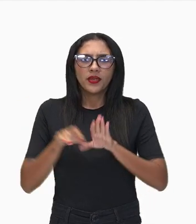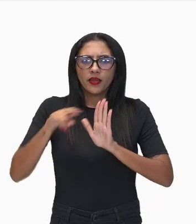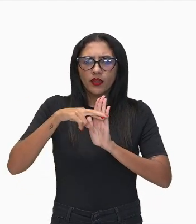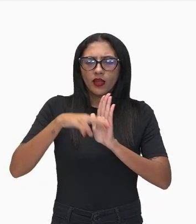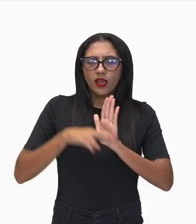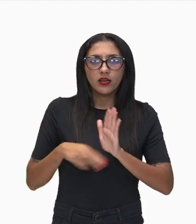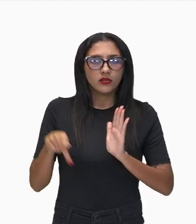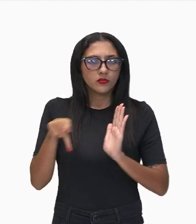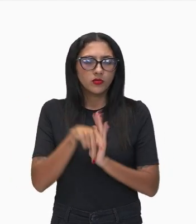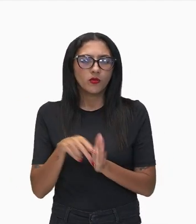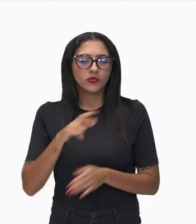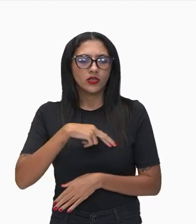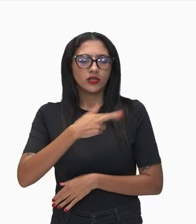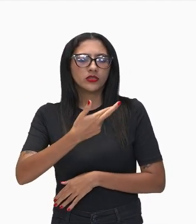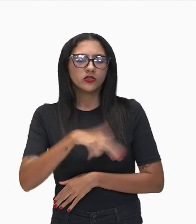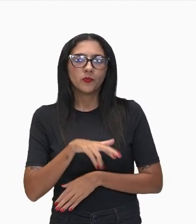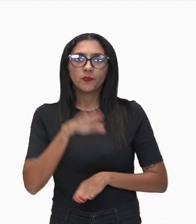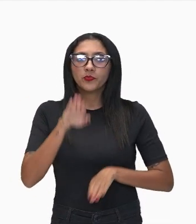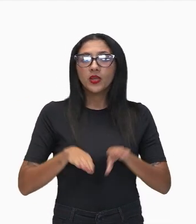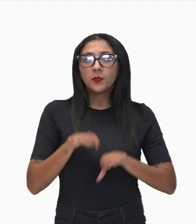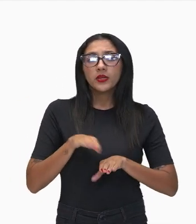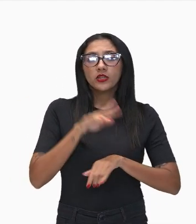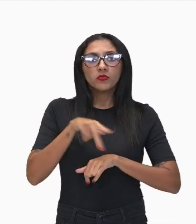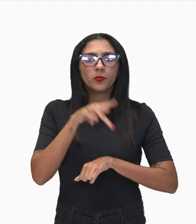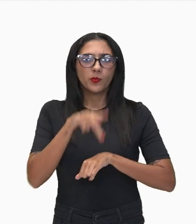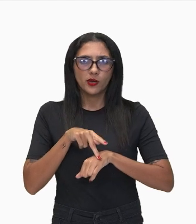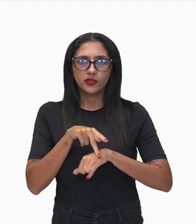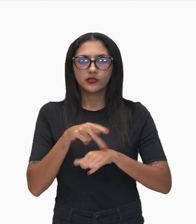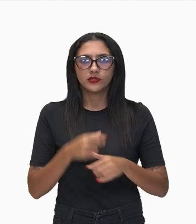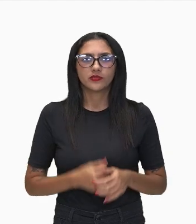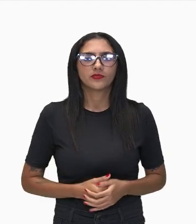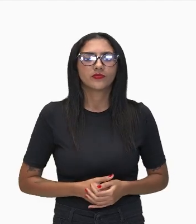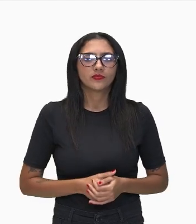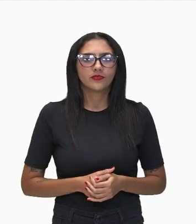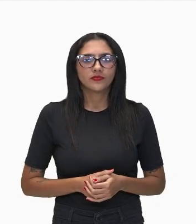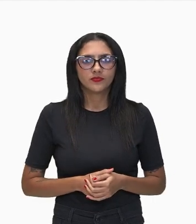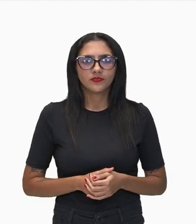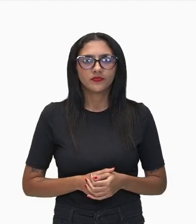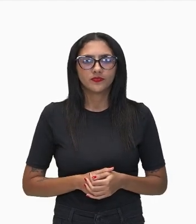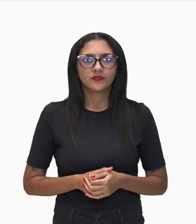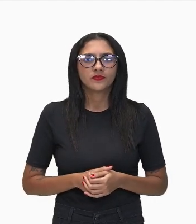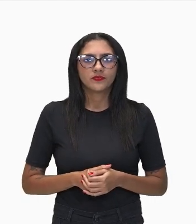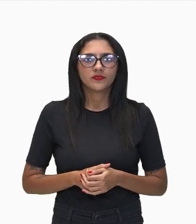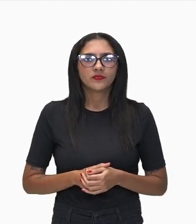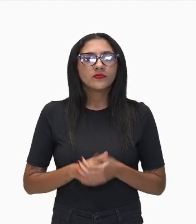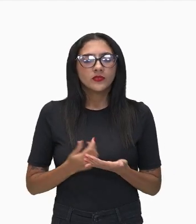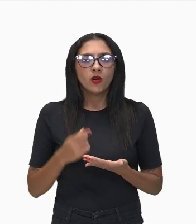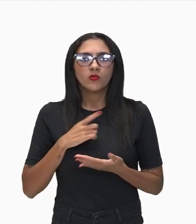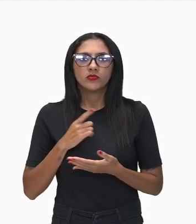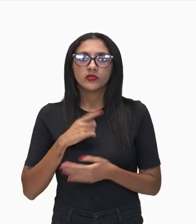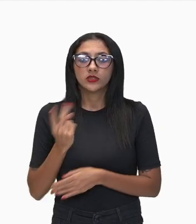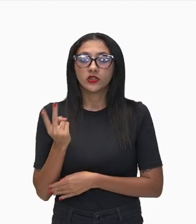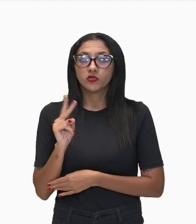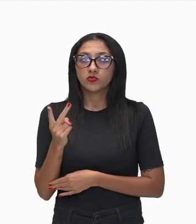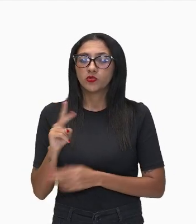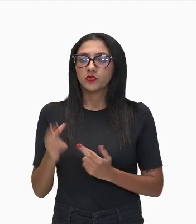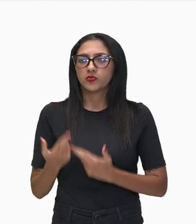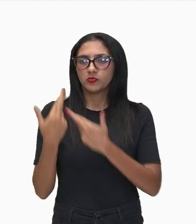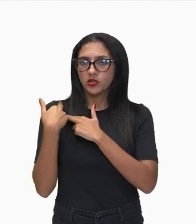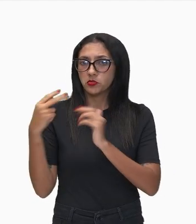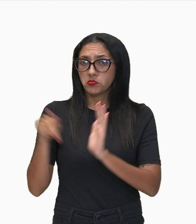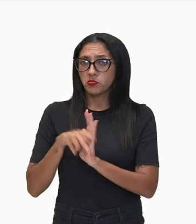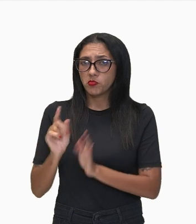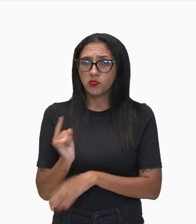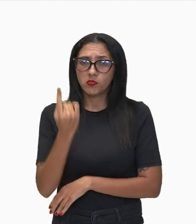Dentro do contexto histórico que o país, ele está envolvido. Então, o monarca, ele exerce essas duas funções. Então,